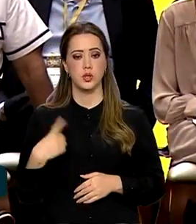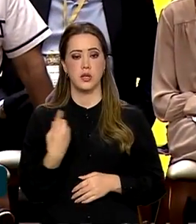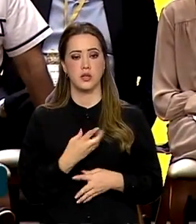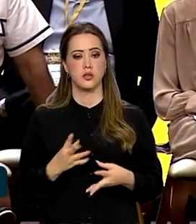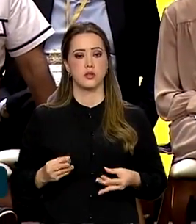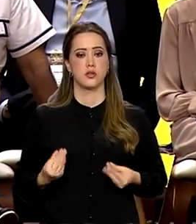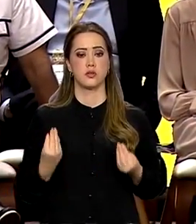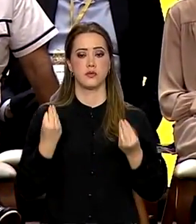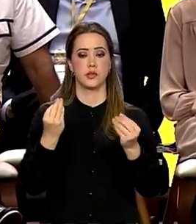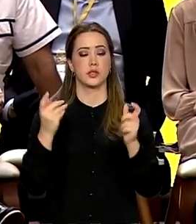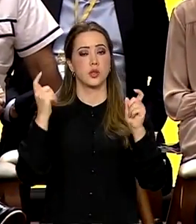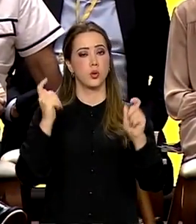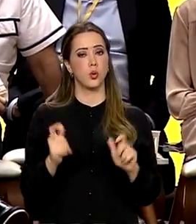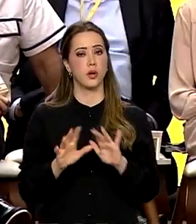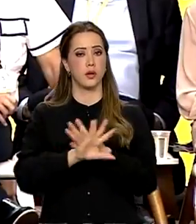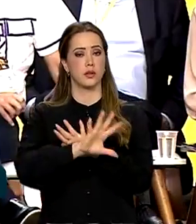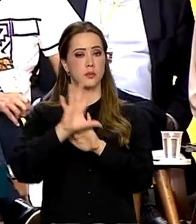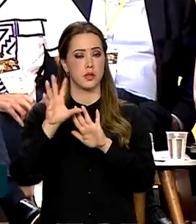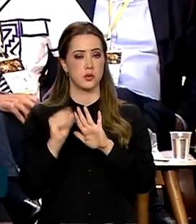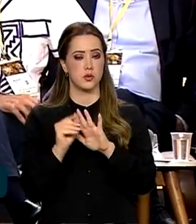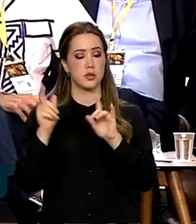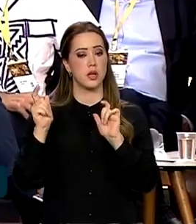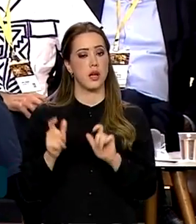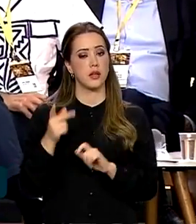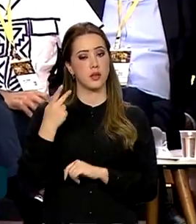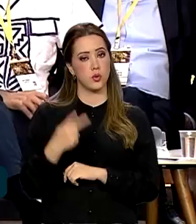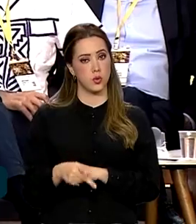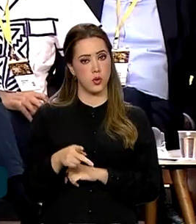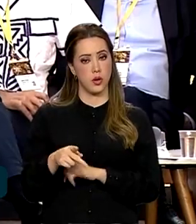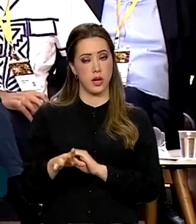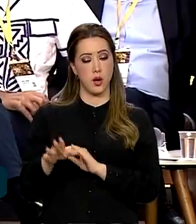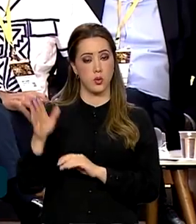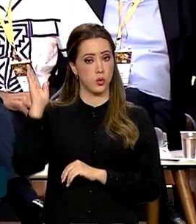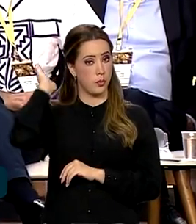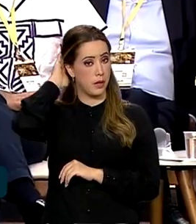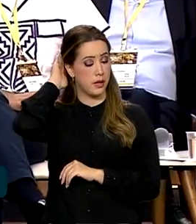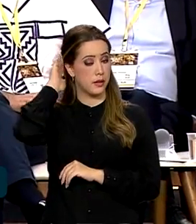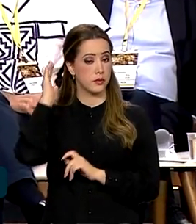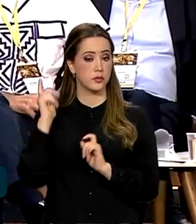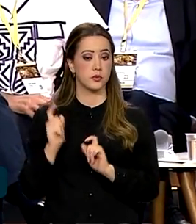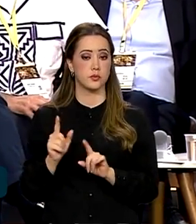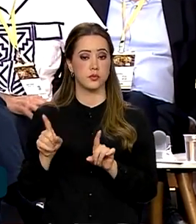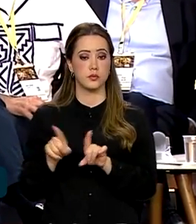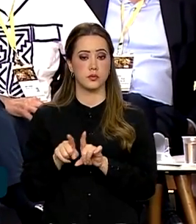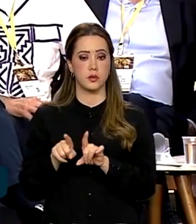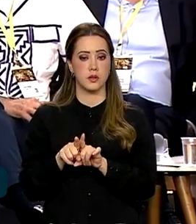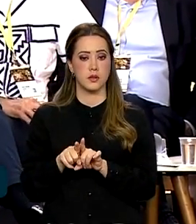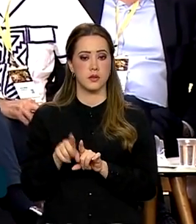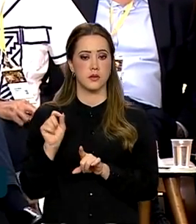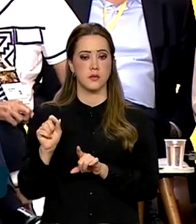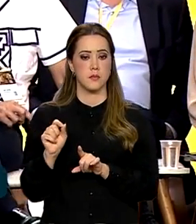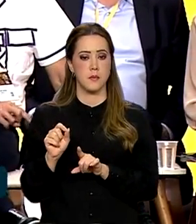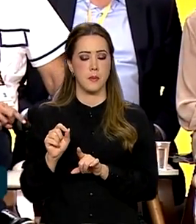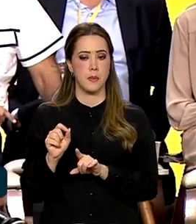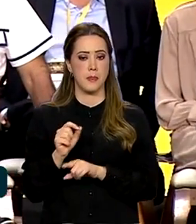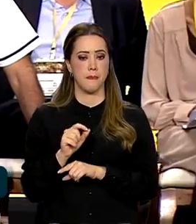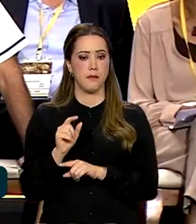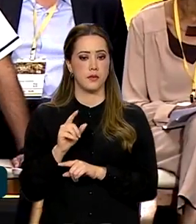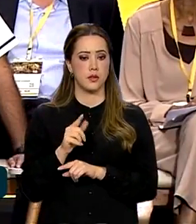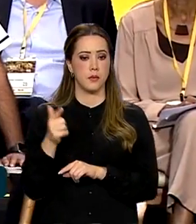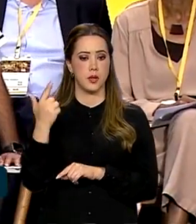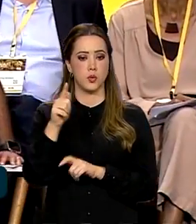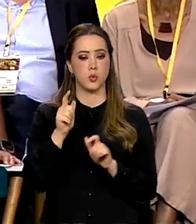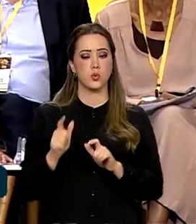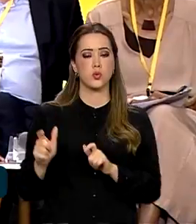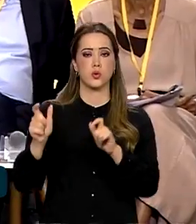colocando na região da Amazônia, aqui no estado do Pará e também nos outros estados,